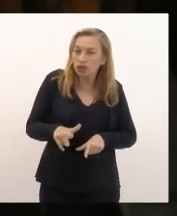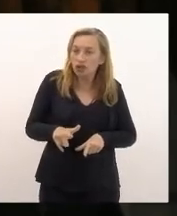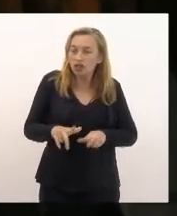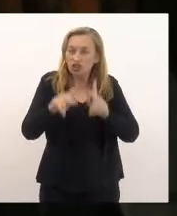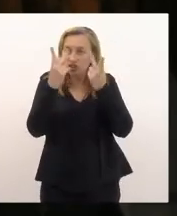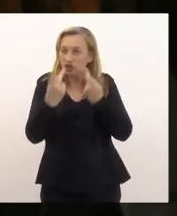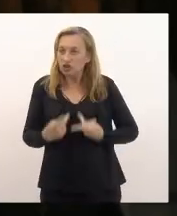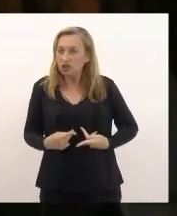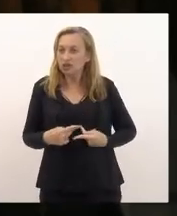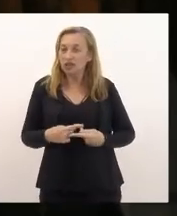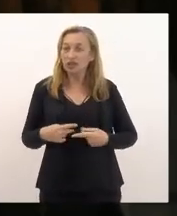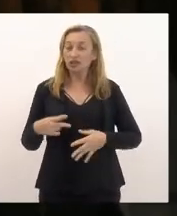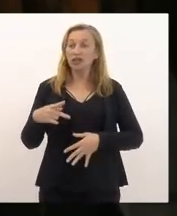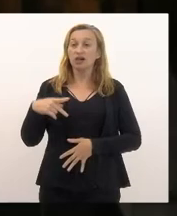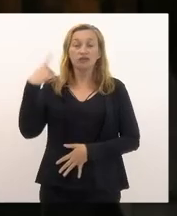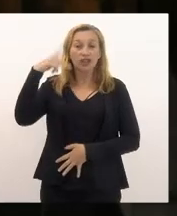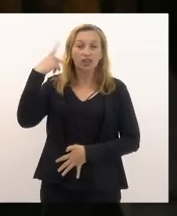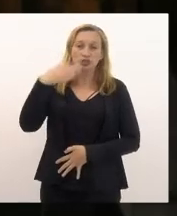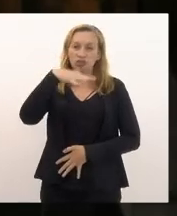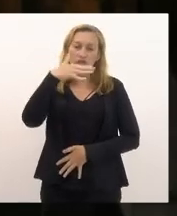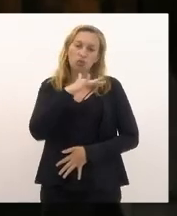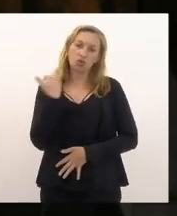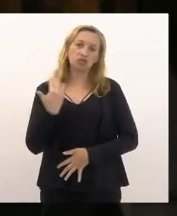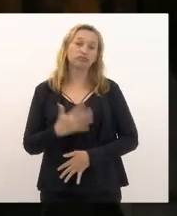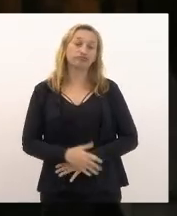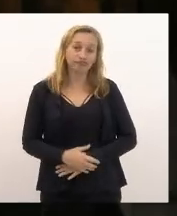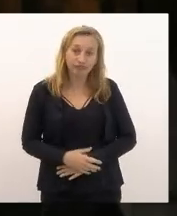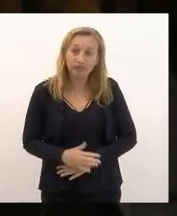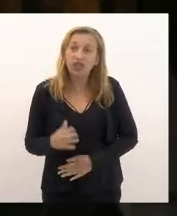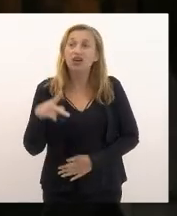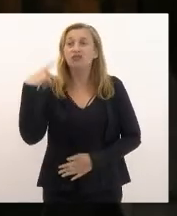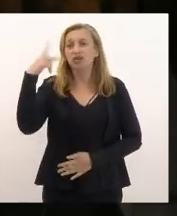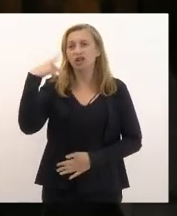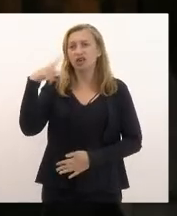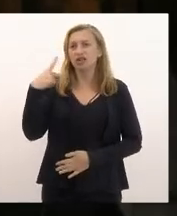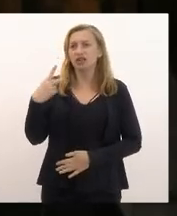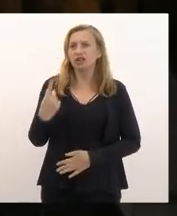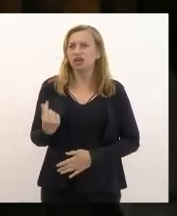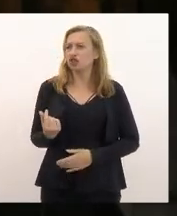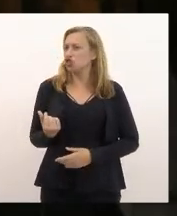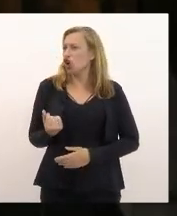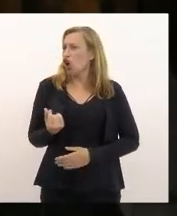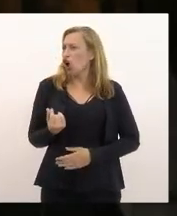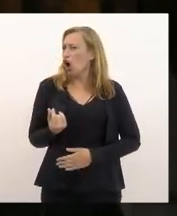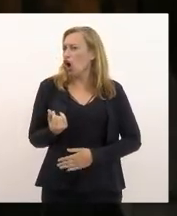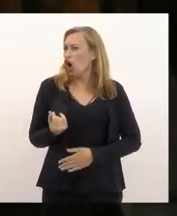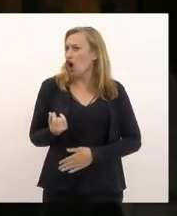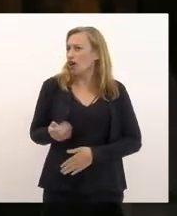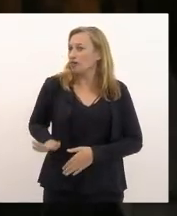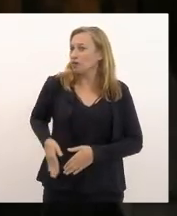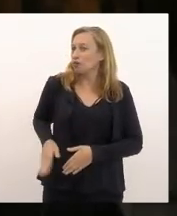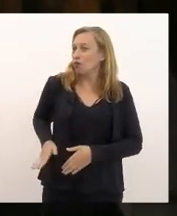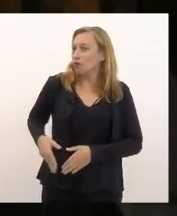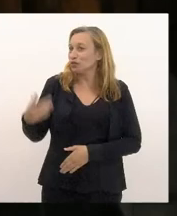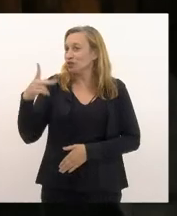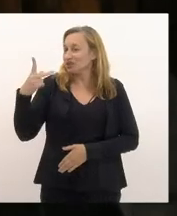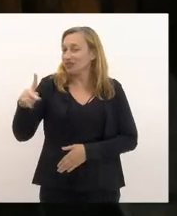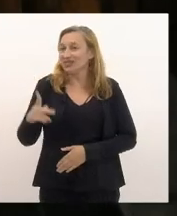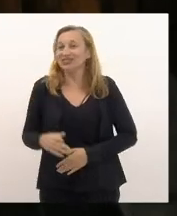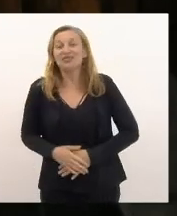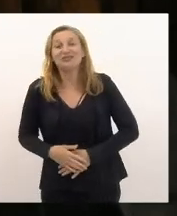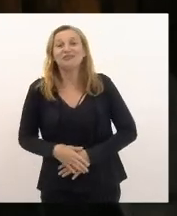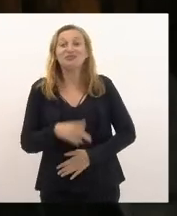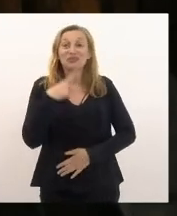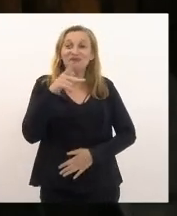imagem da vereadora assassinada. Vereadora essa que está rendendo muita graninha no bolso deles. Eu trouxe